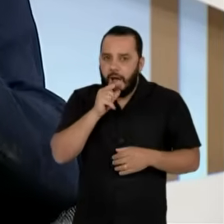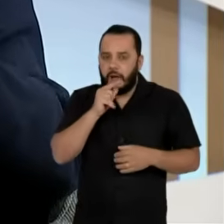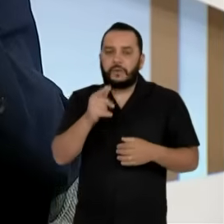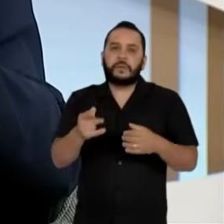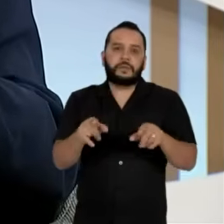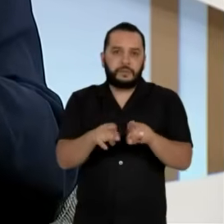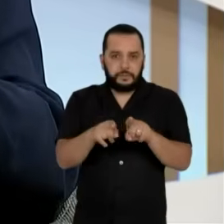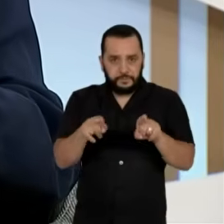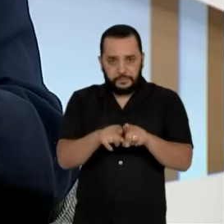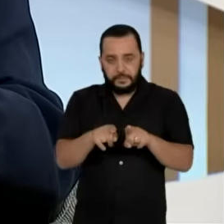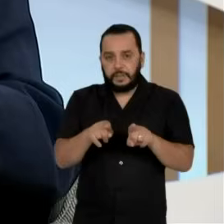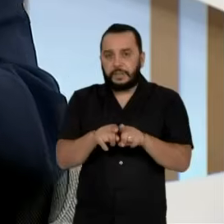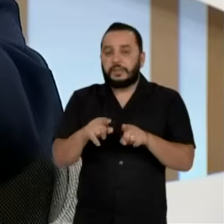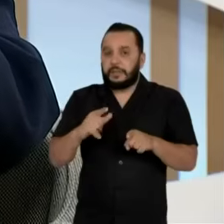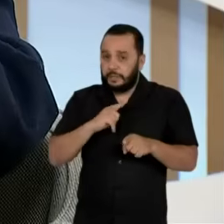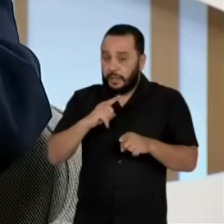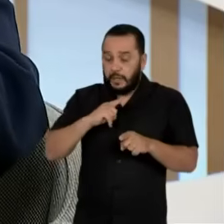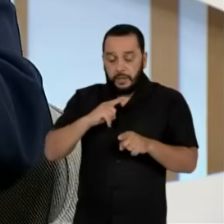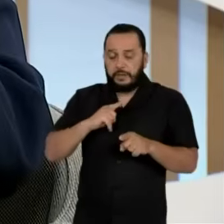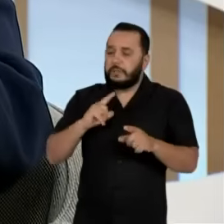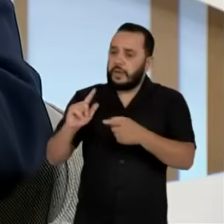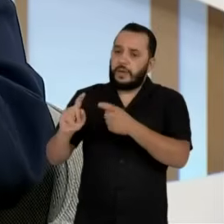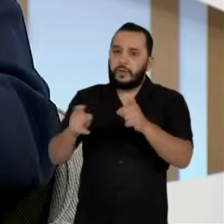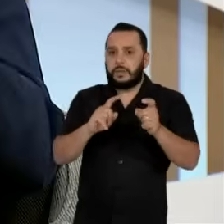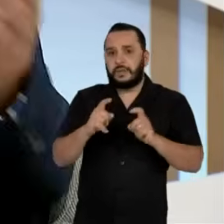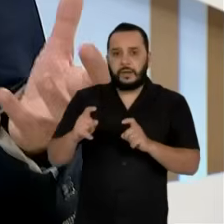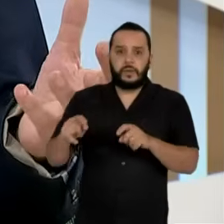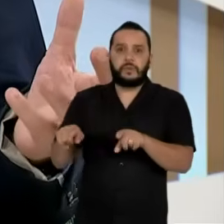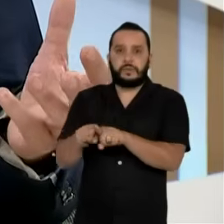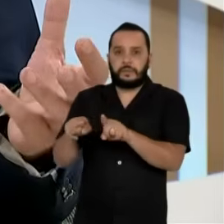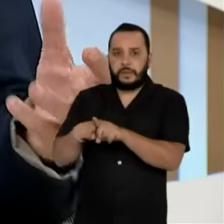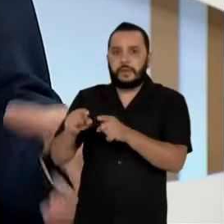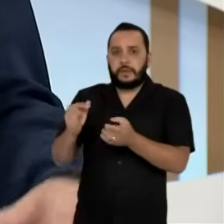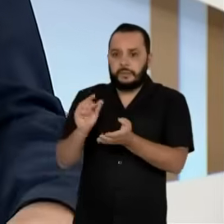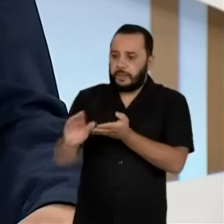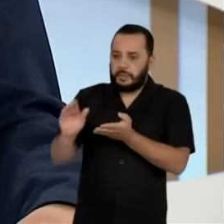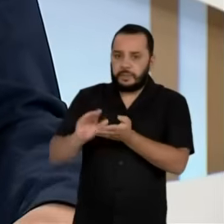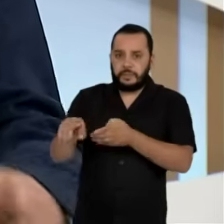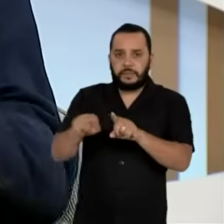Tínhamos, inclusive, uma reunião de todos os nossos patrocinadores